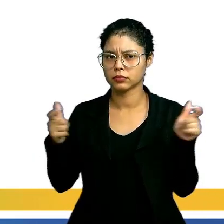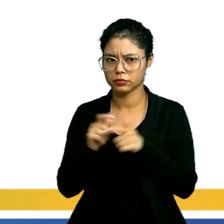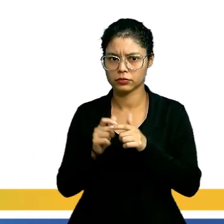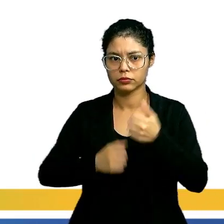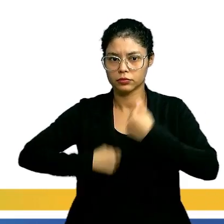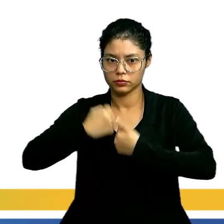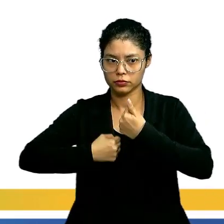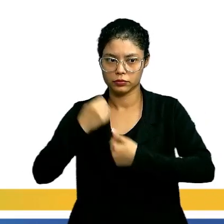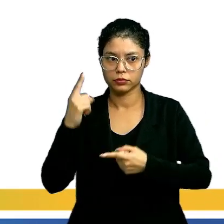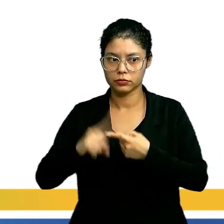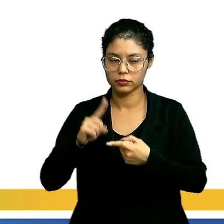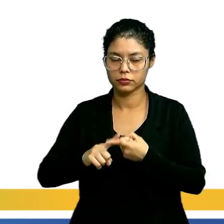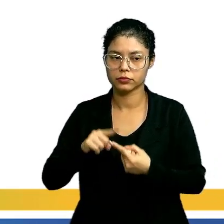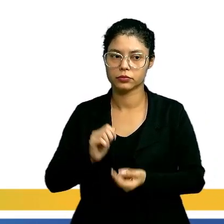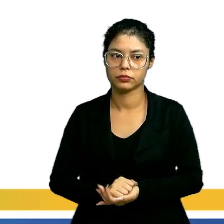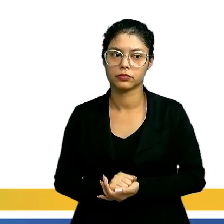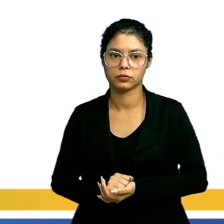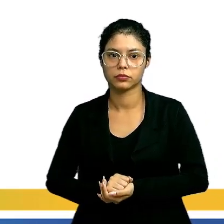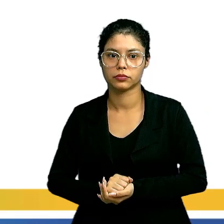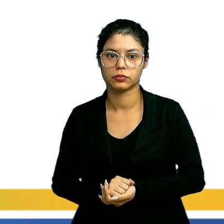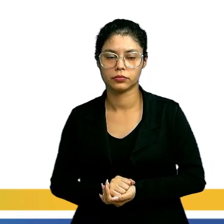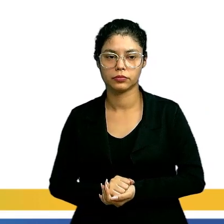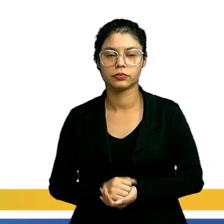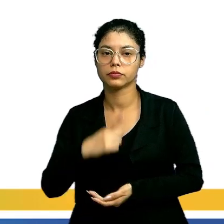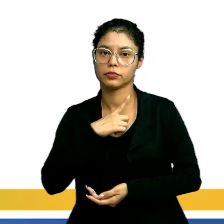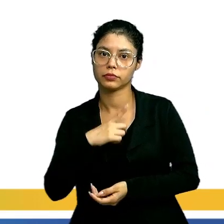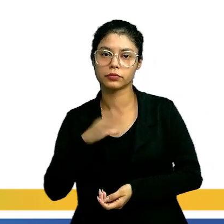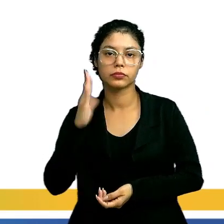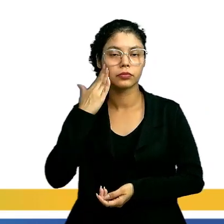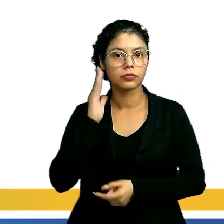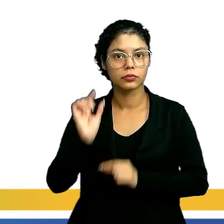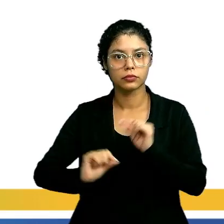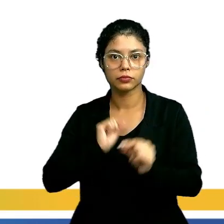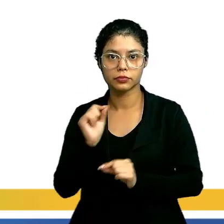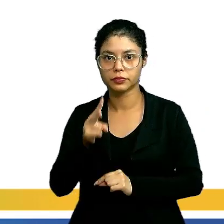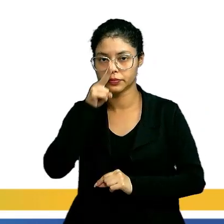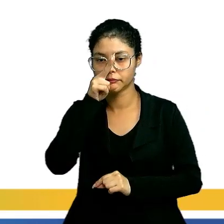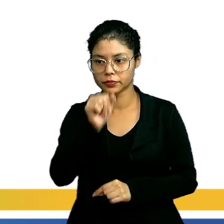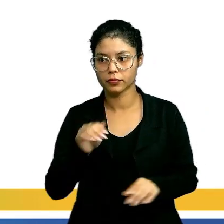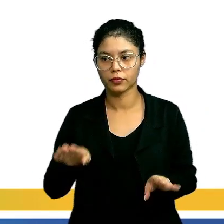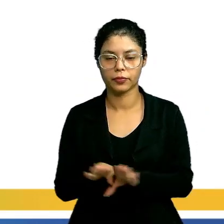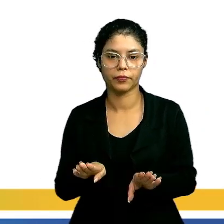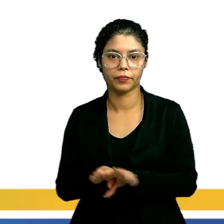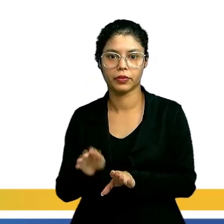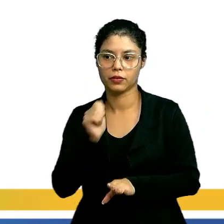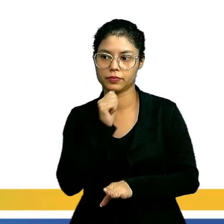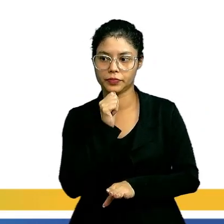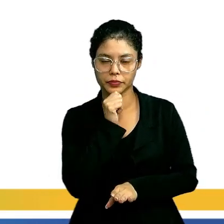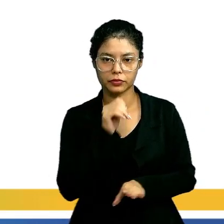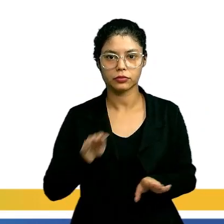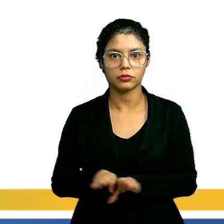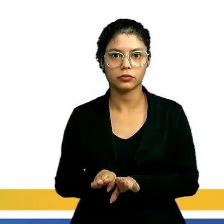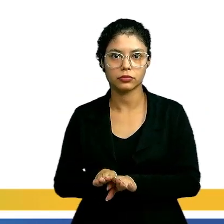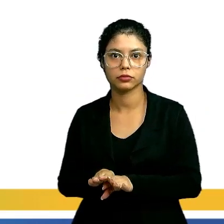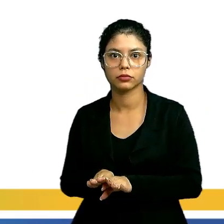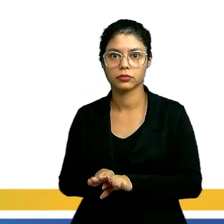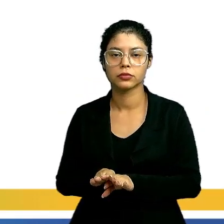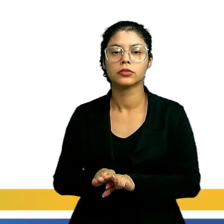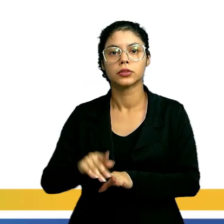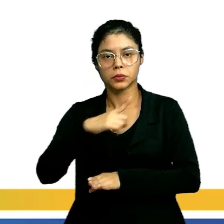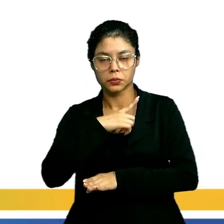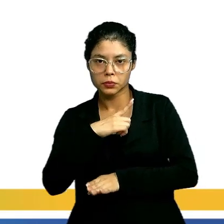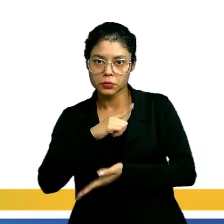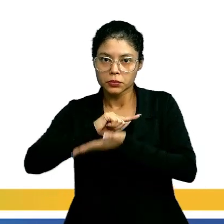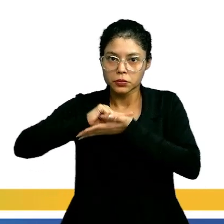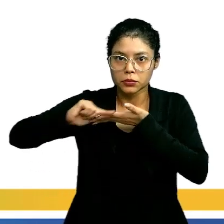de atrito, porque temos de entender que a força de atrito ela sobrepõe